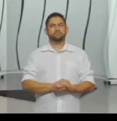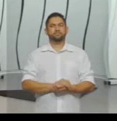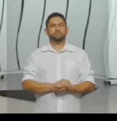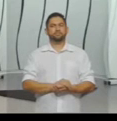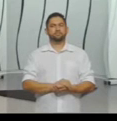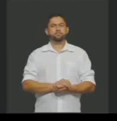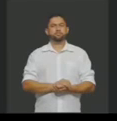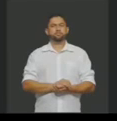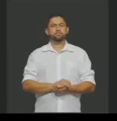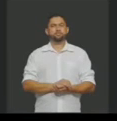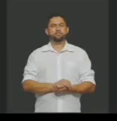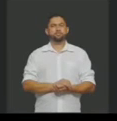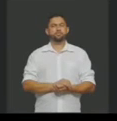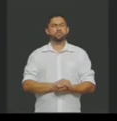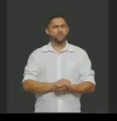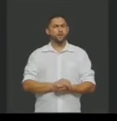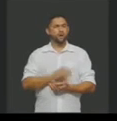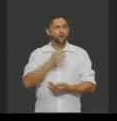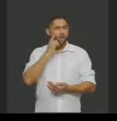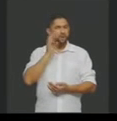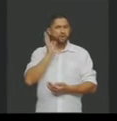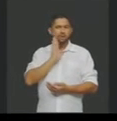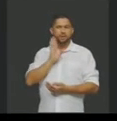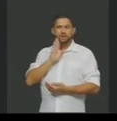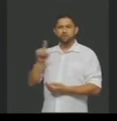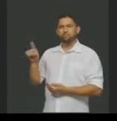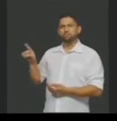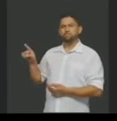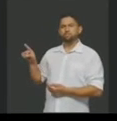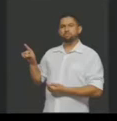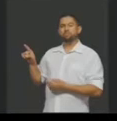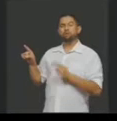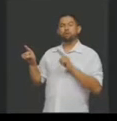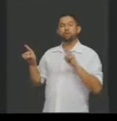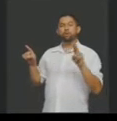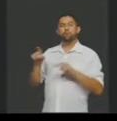E essa aqui eu acho bastante curiosa, são chamadas de